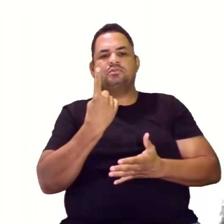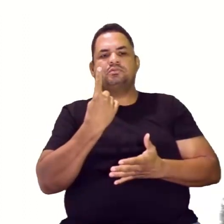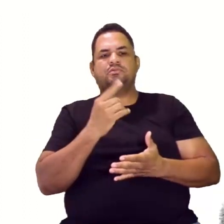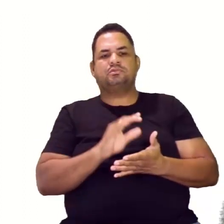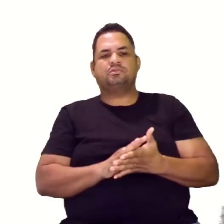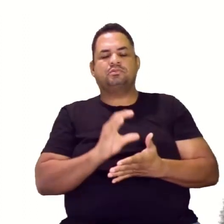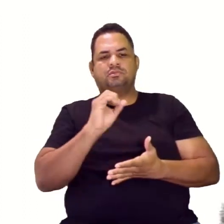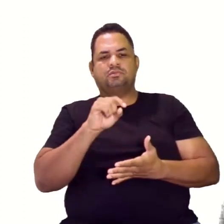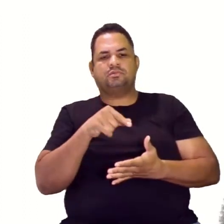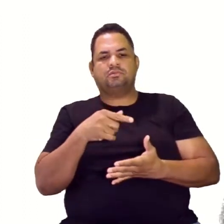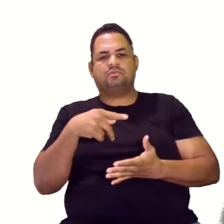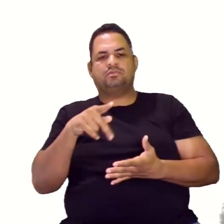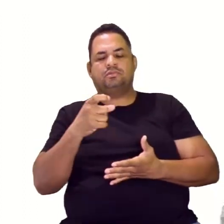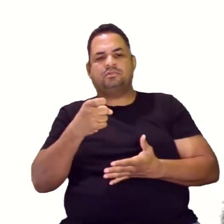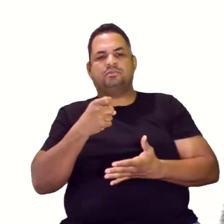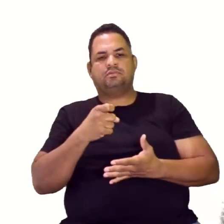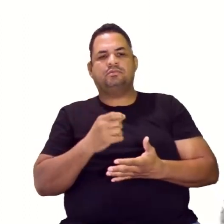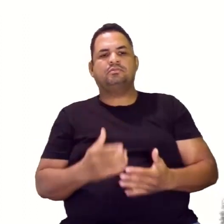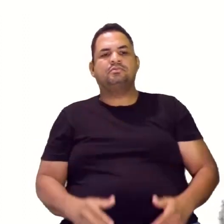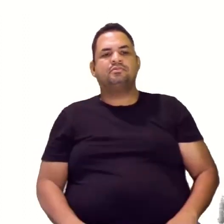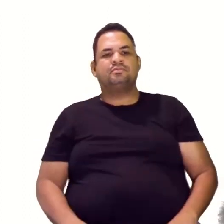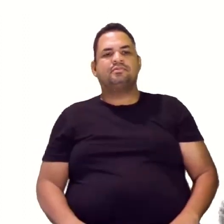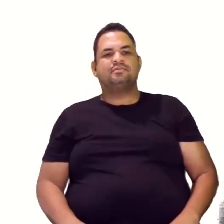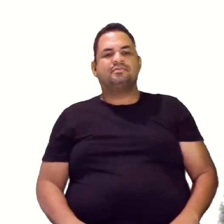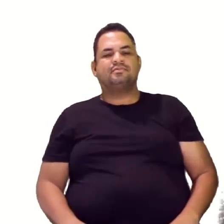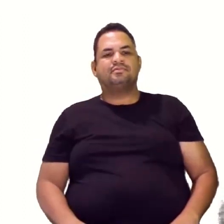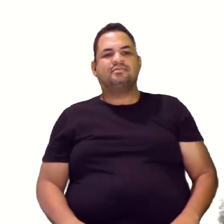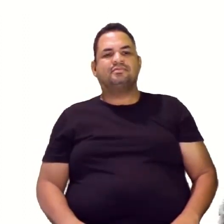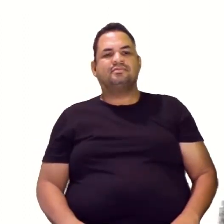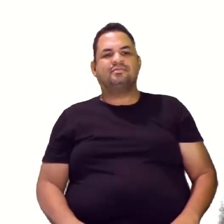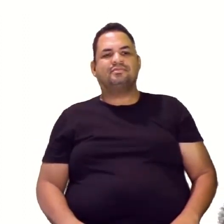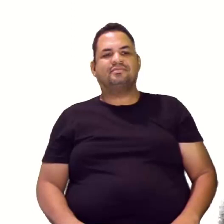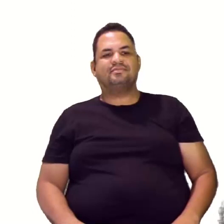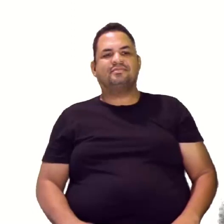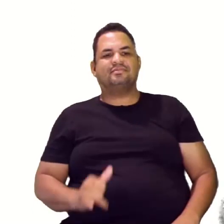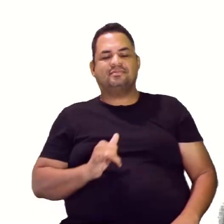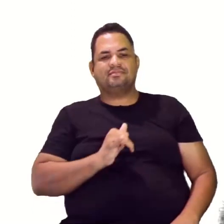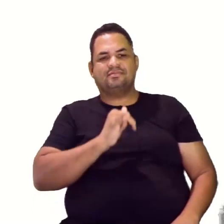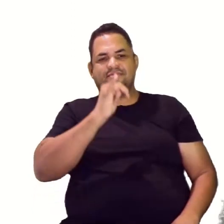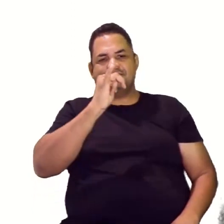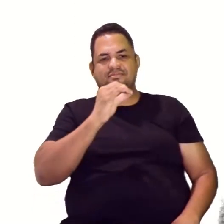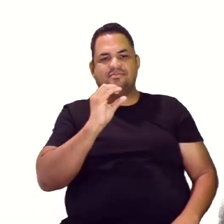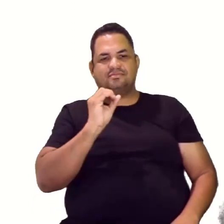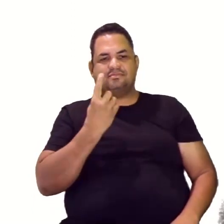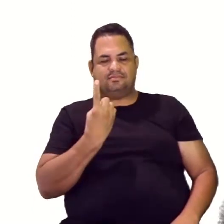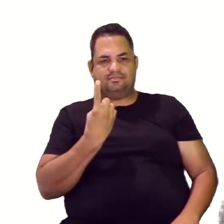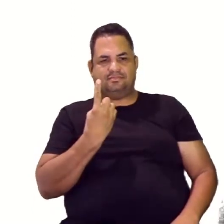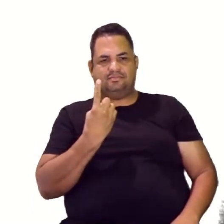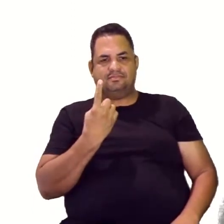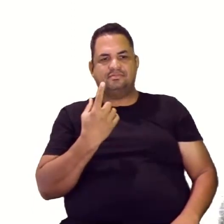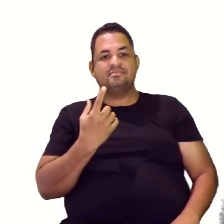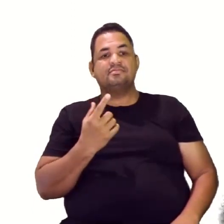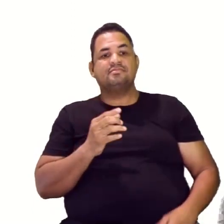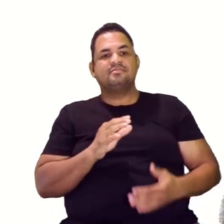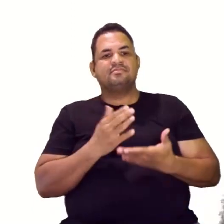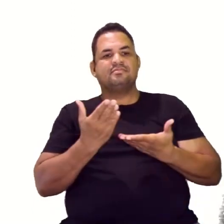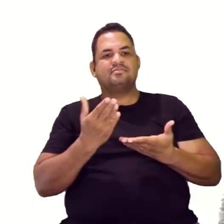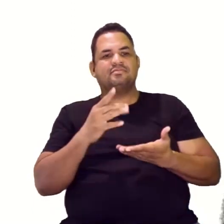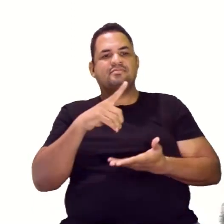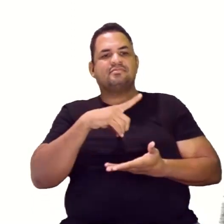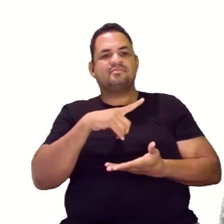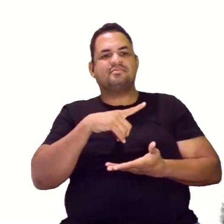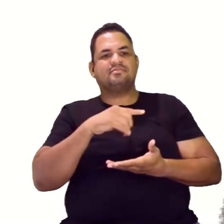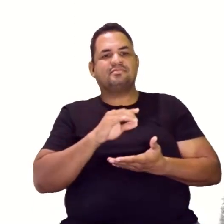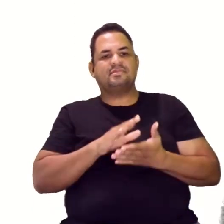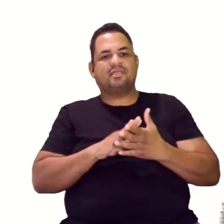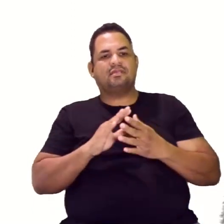Então, 0,2 para x, por aqui mais ou menos, né? Ou o nosso y vai ser 1. Ou seja, vai vir daquele jeito, né?